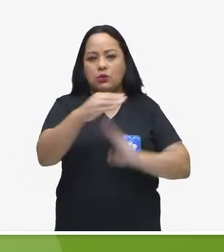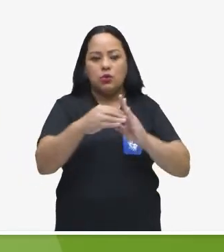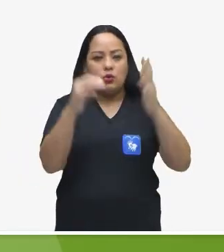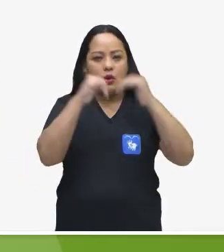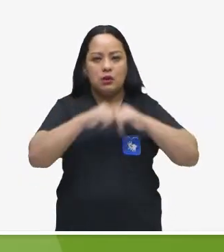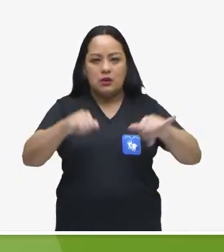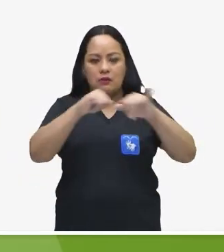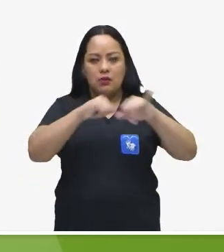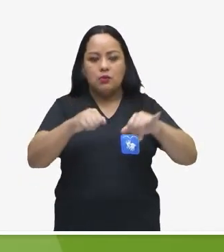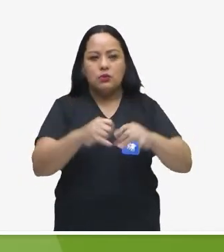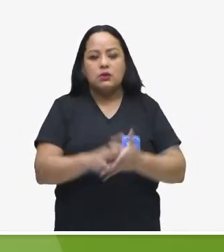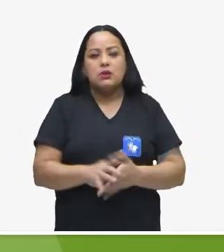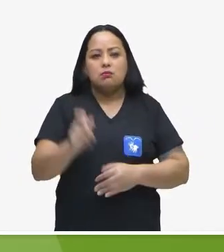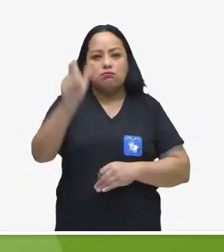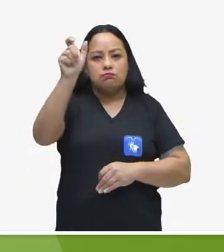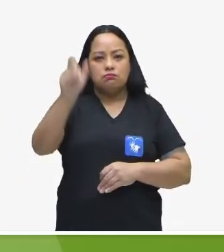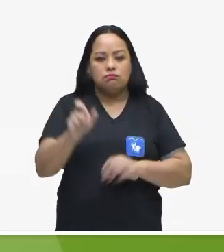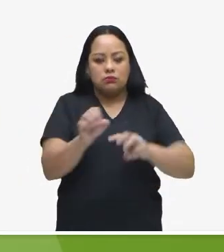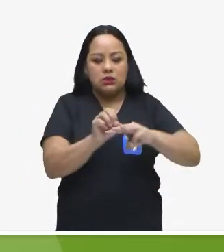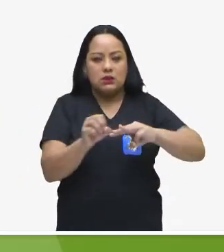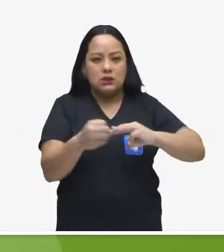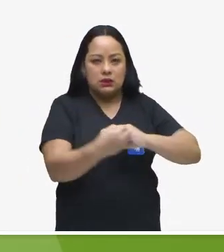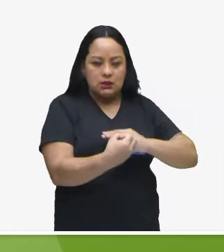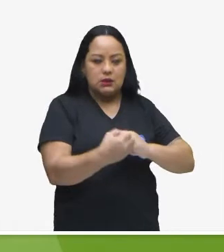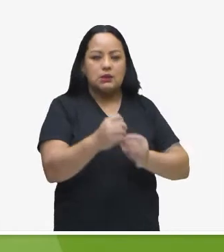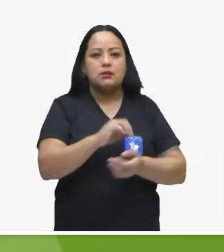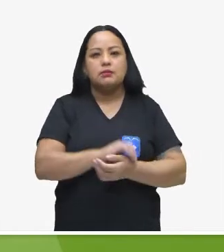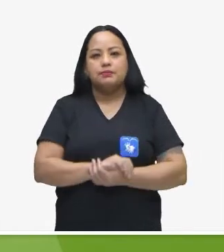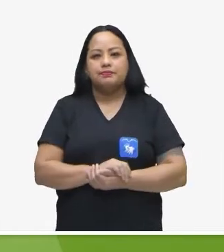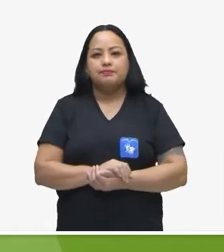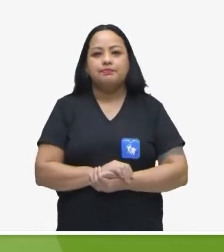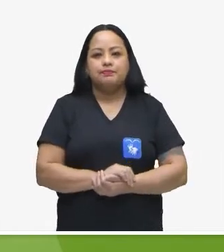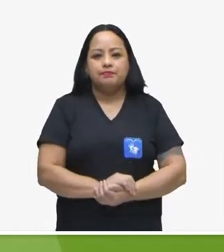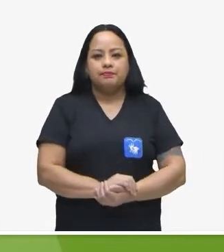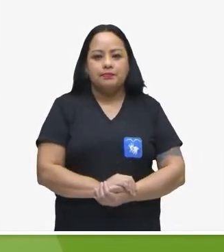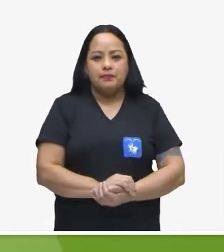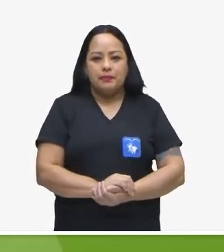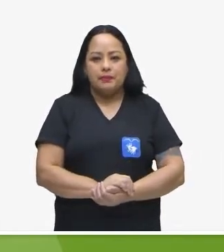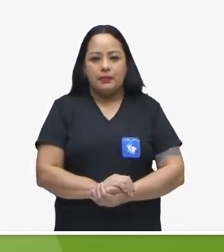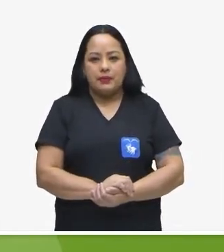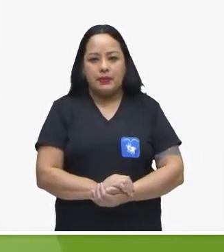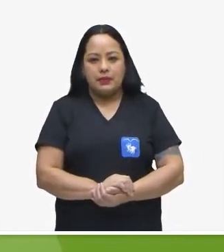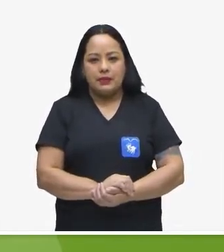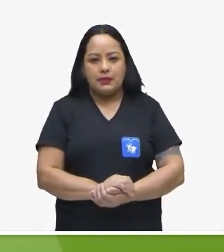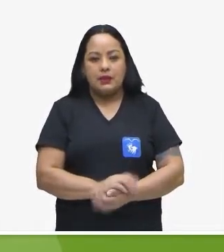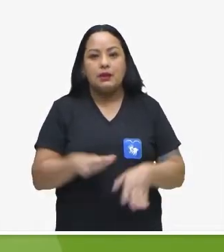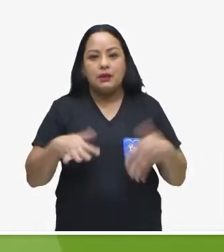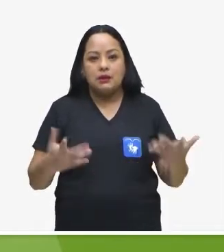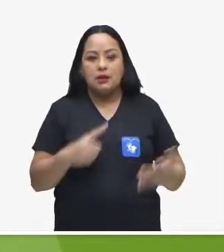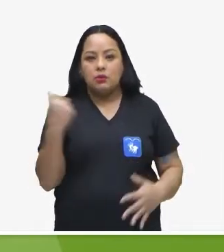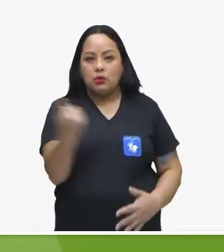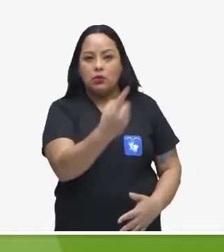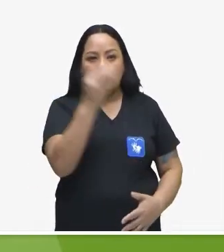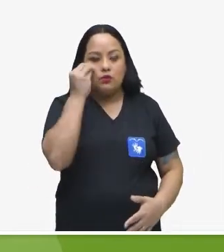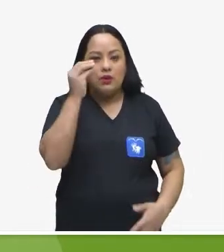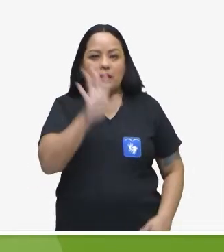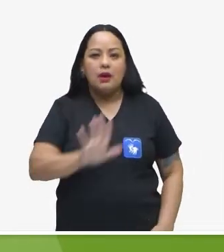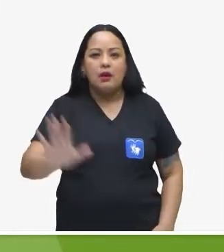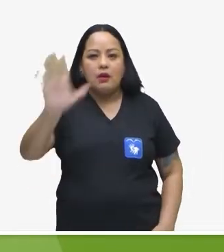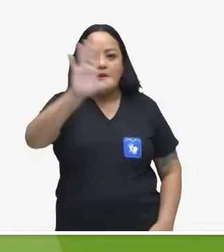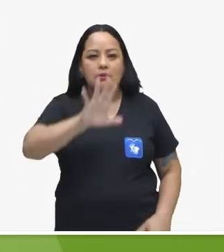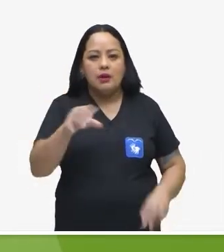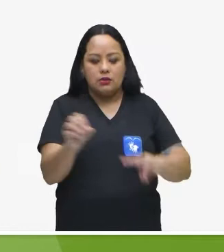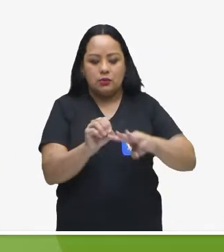informações acerca daquela célula e daquele ser vivo, ok? Então, a gente vê aqui nessa imagem uma